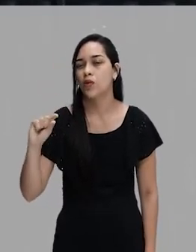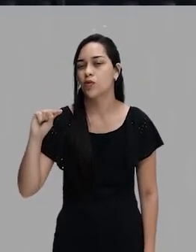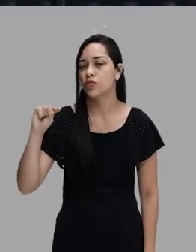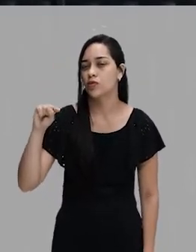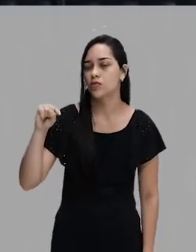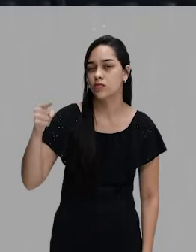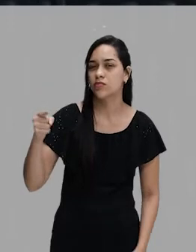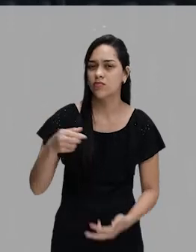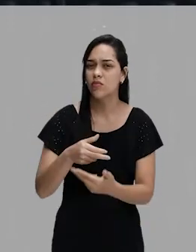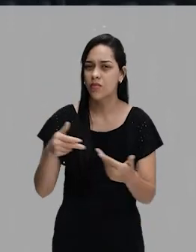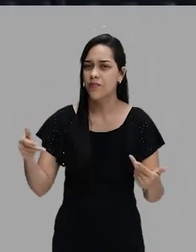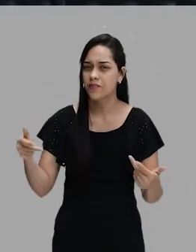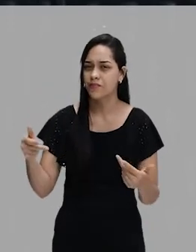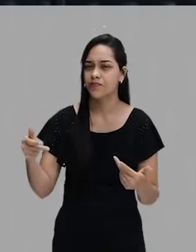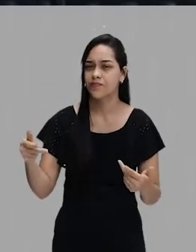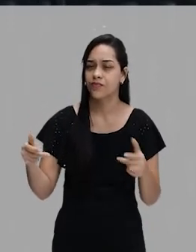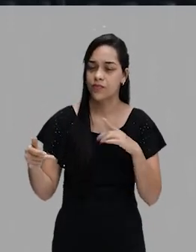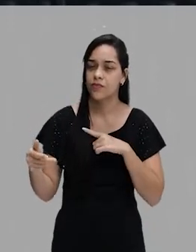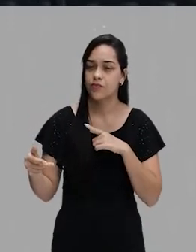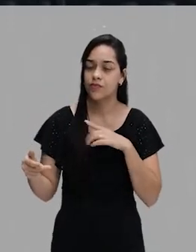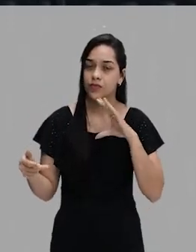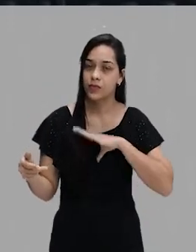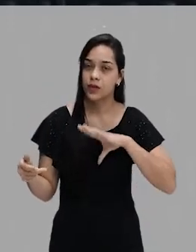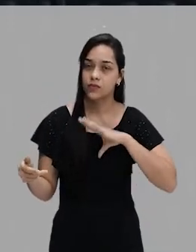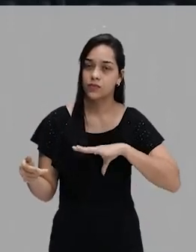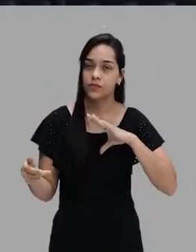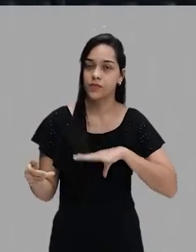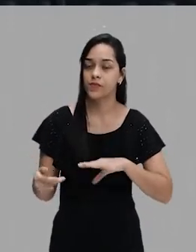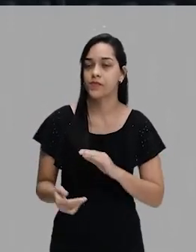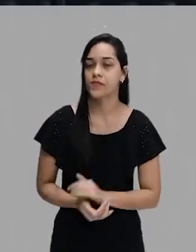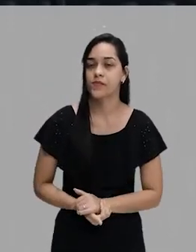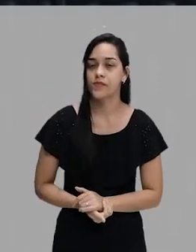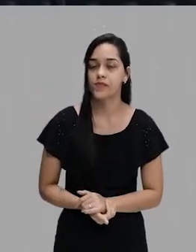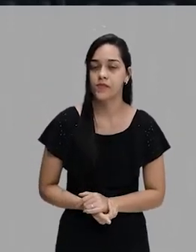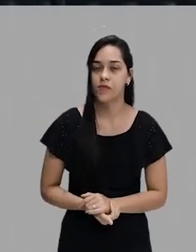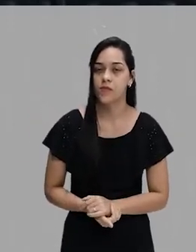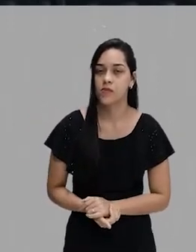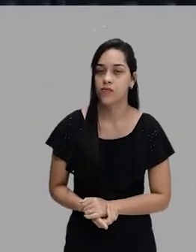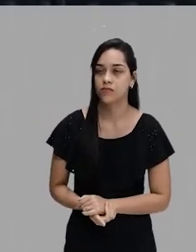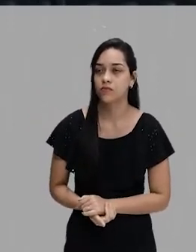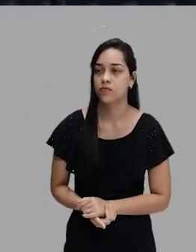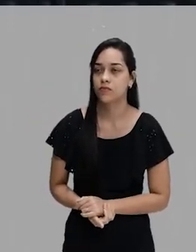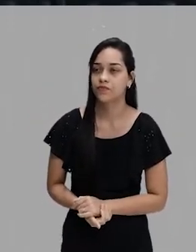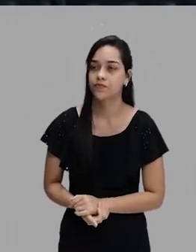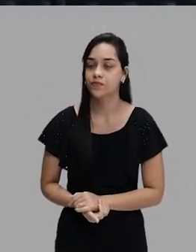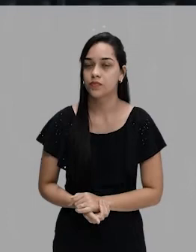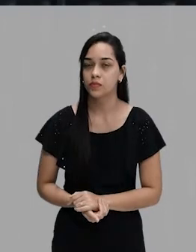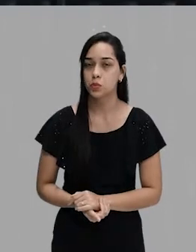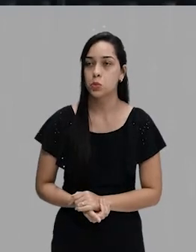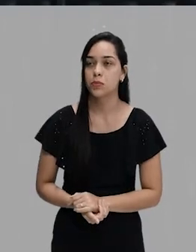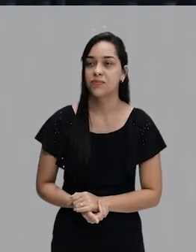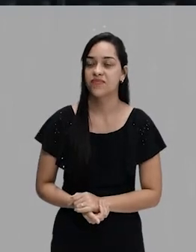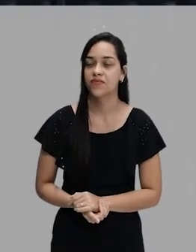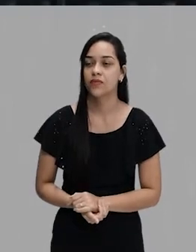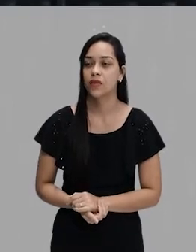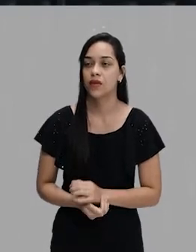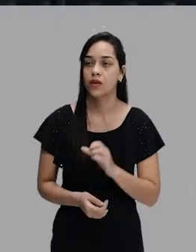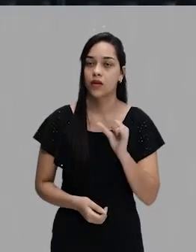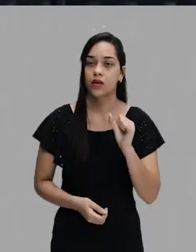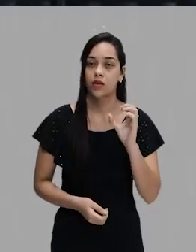de, desde, em, entre, para, perante, por, sem, conhece, tá? Sob,